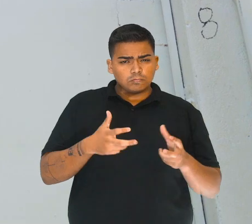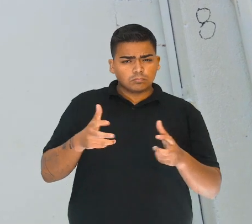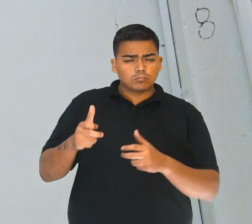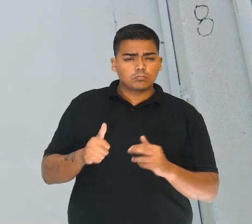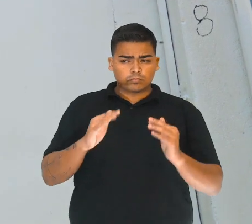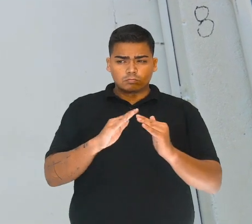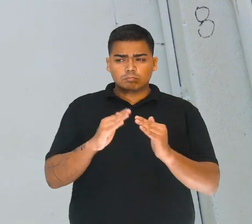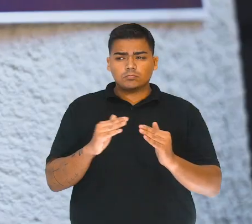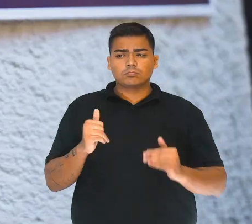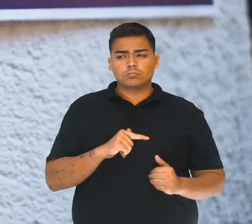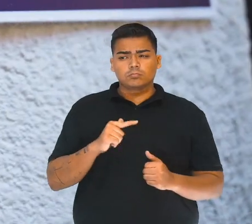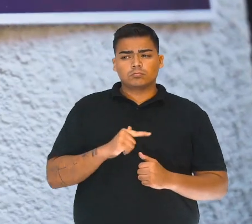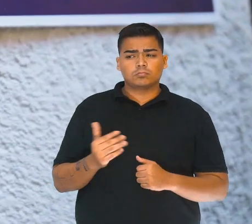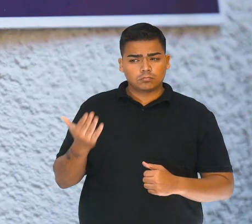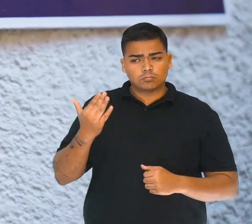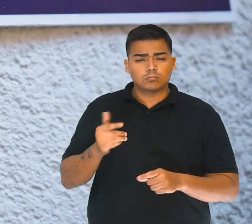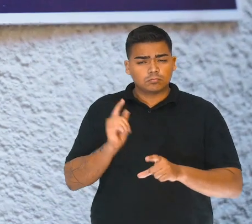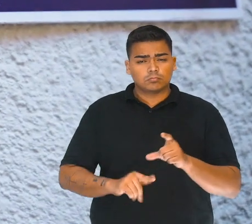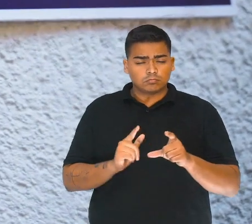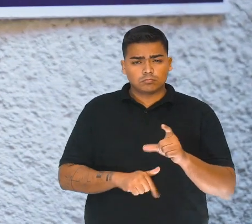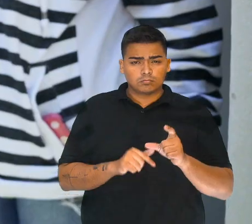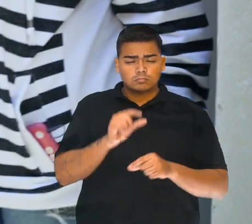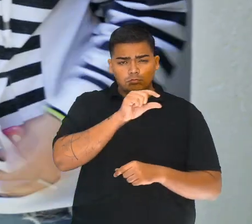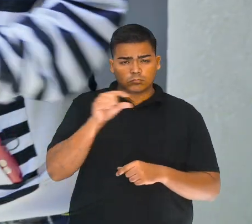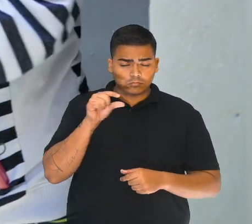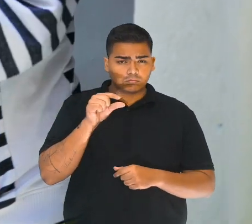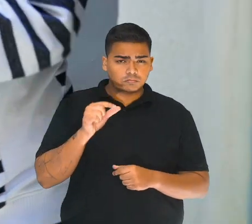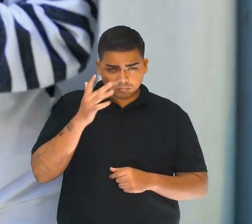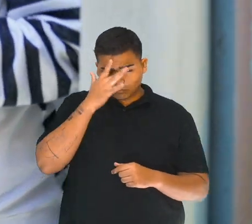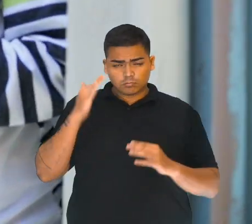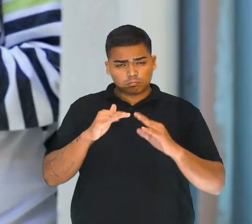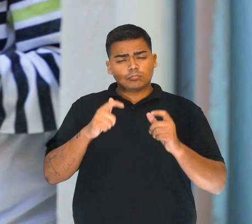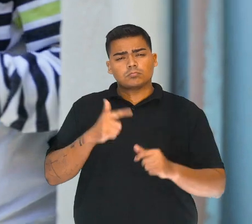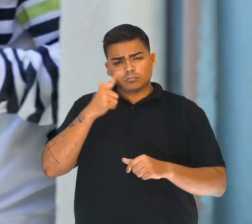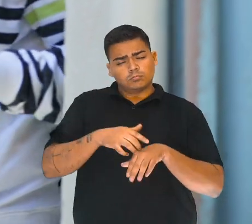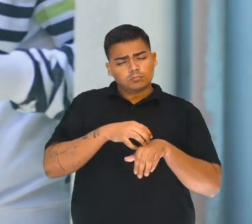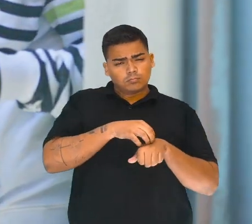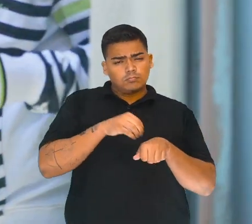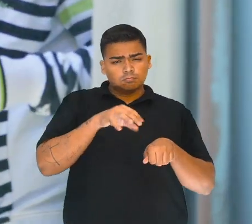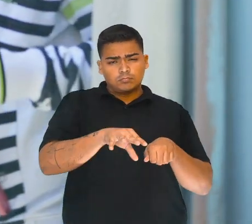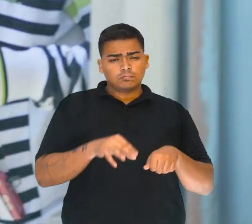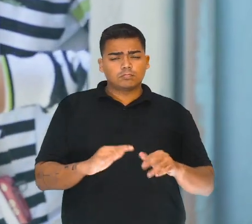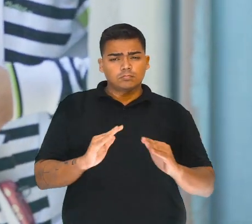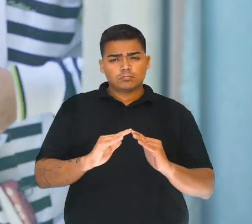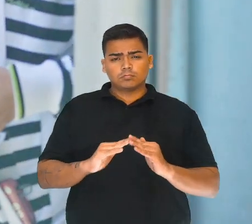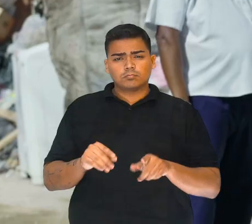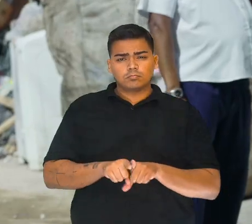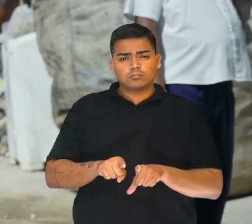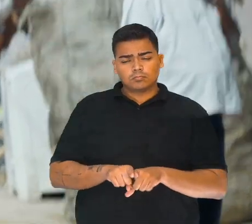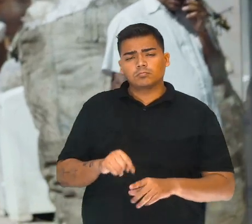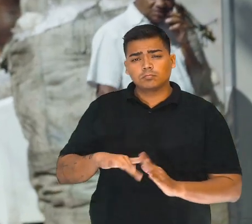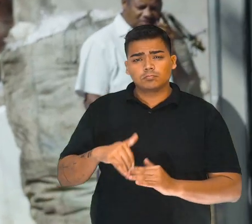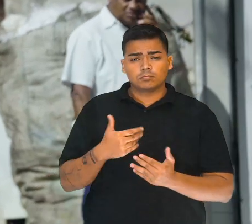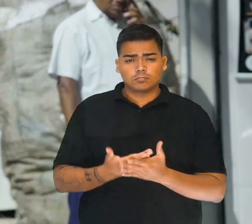um código alfanumérico, que é um código único, em que esse morador ele vai poder cadastrar para receber sua encomenda dentro de casa e também